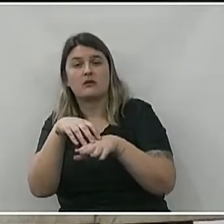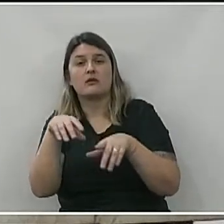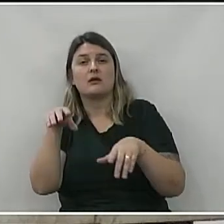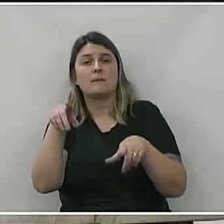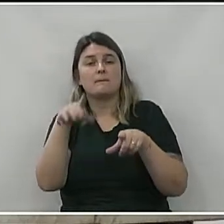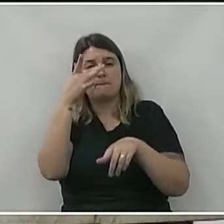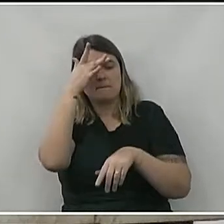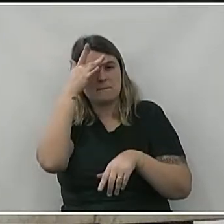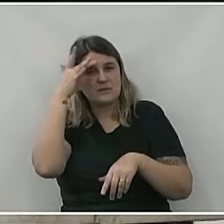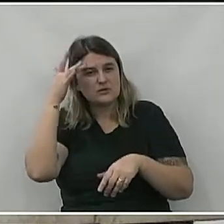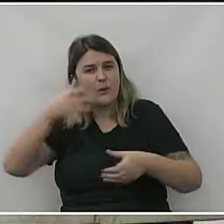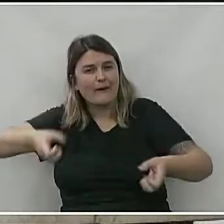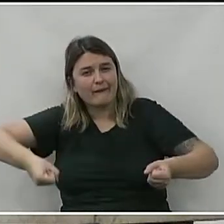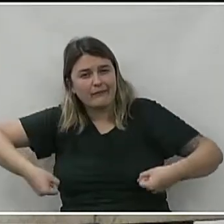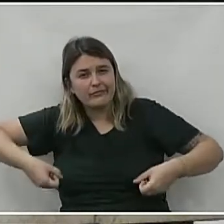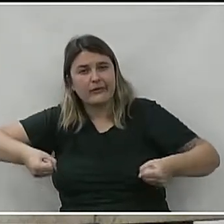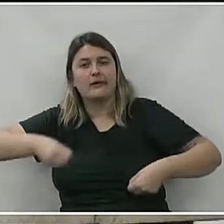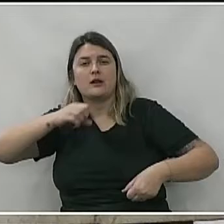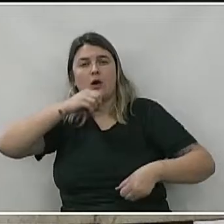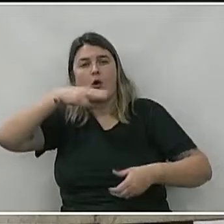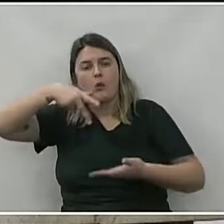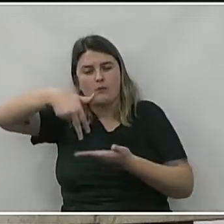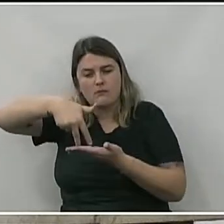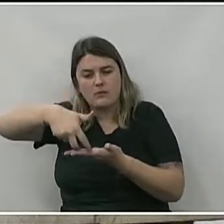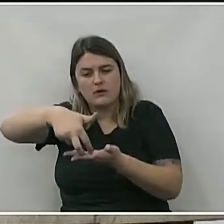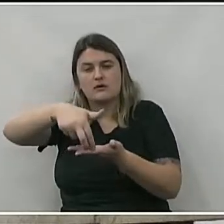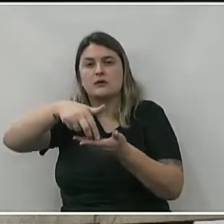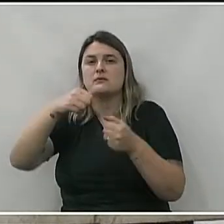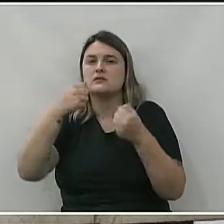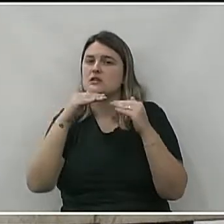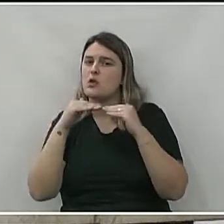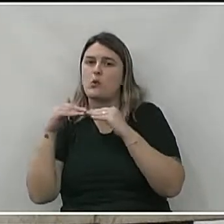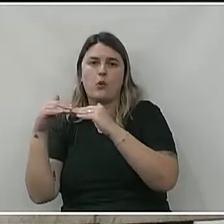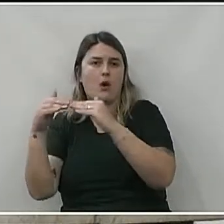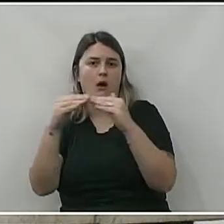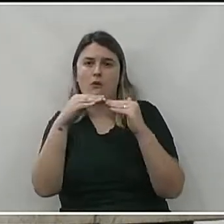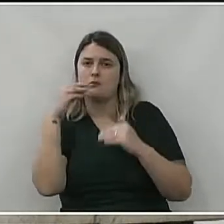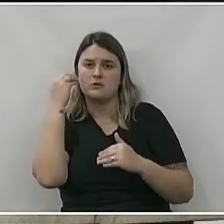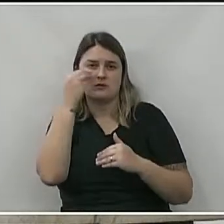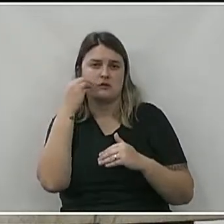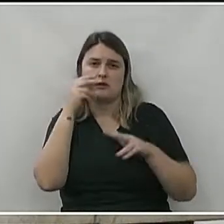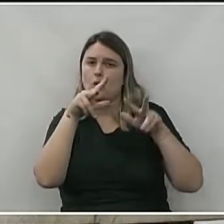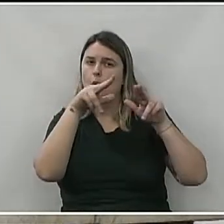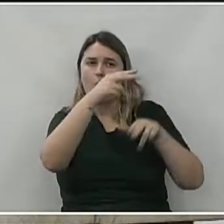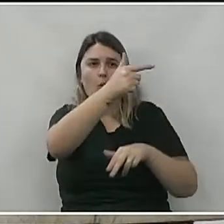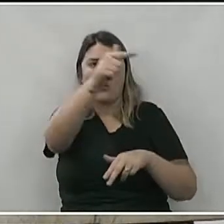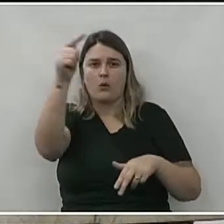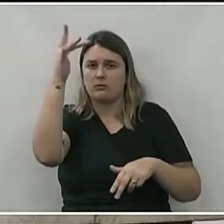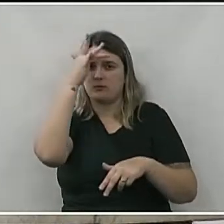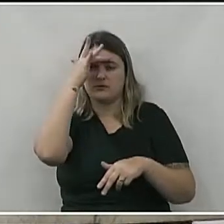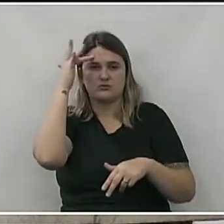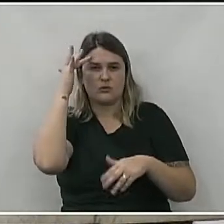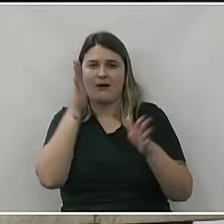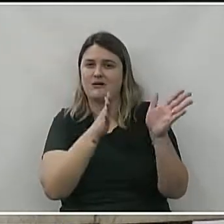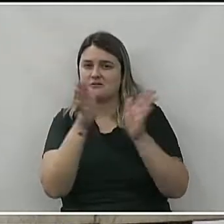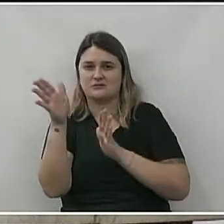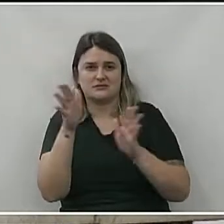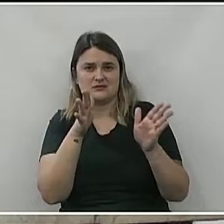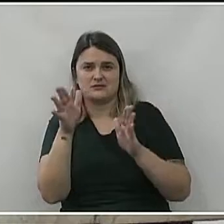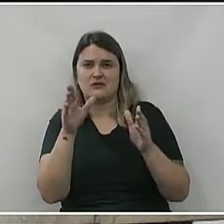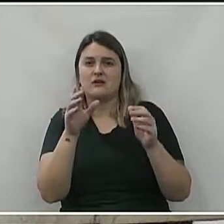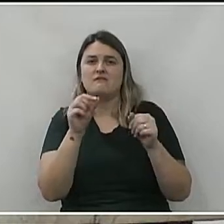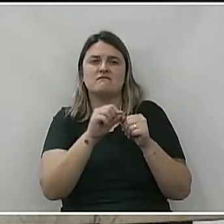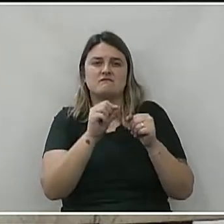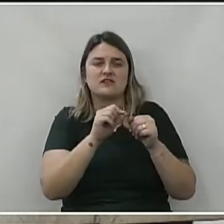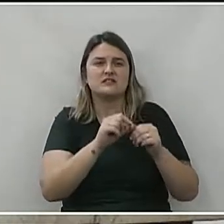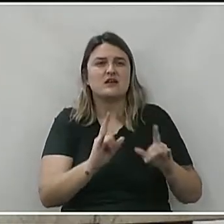mobilidade reduzida será assegurado em igualdade de oportunidades com as demais pessoas, por meio de identificação